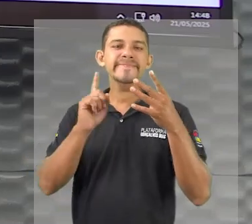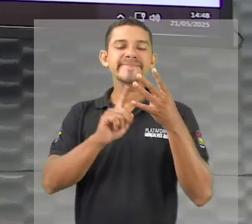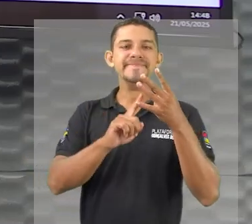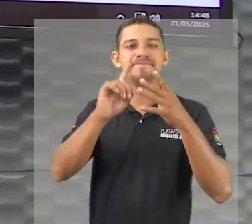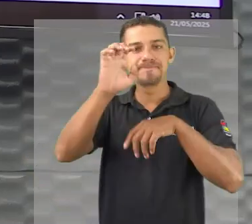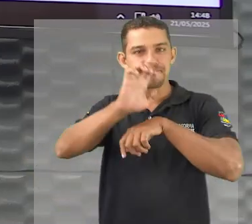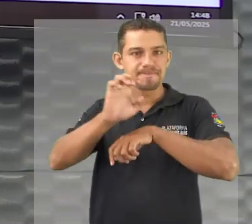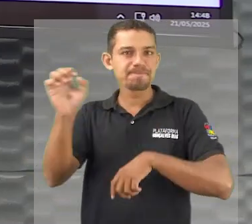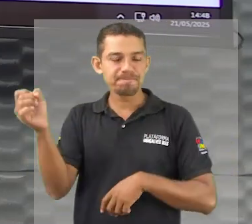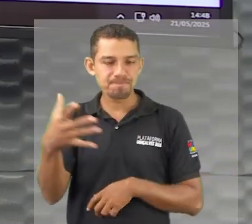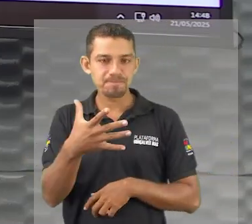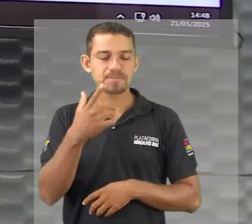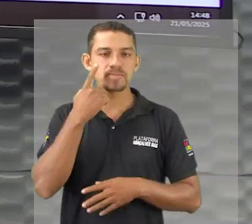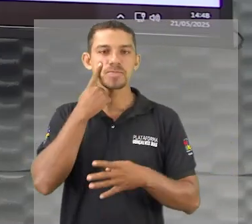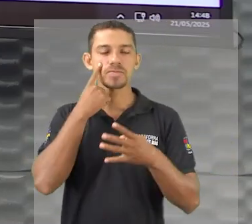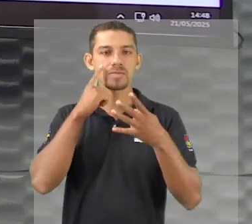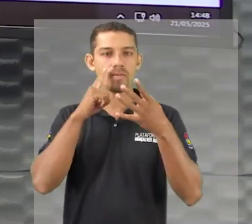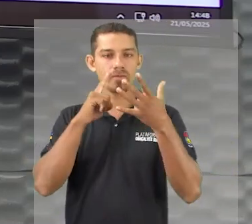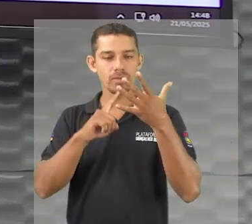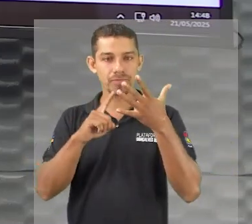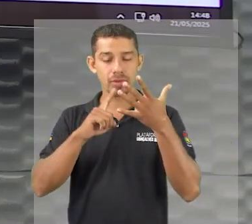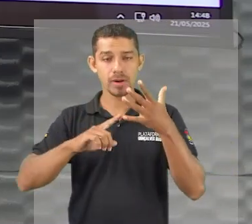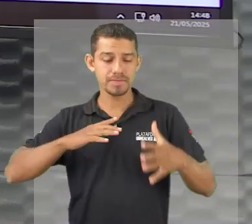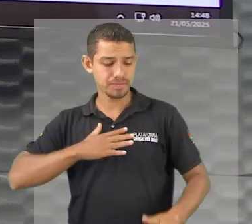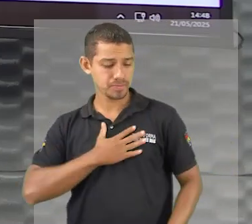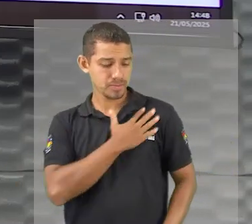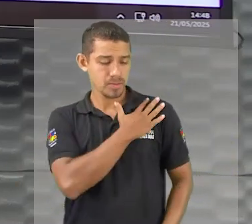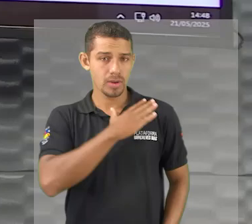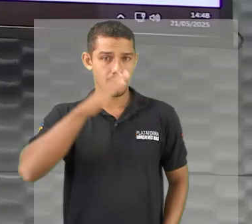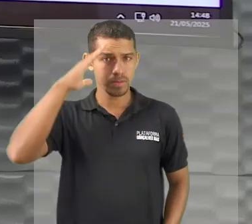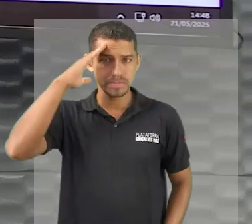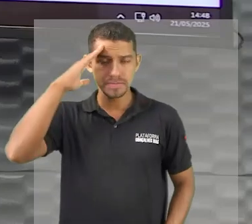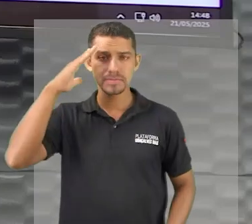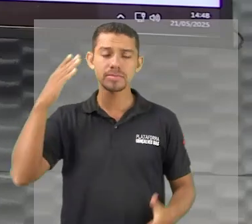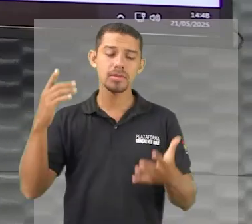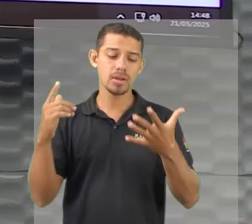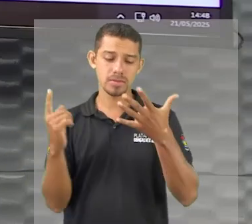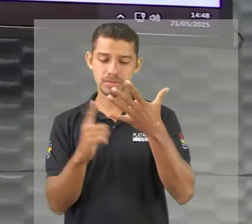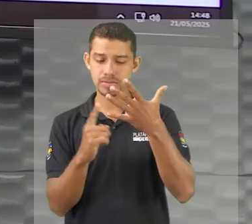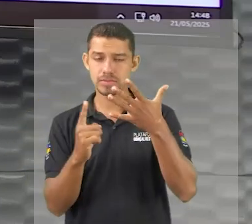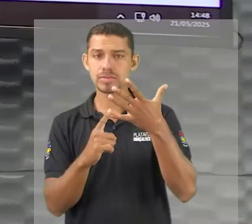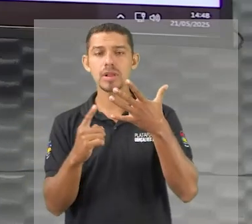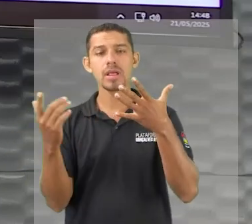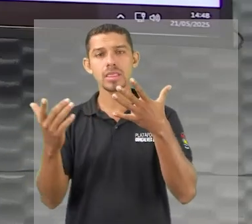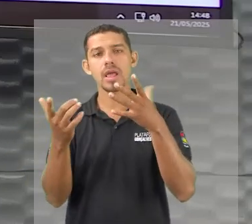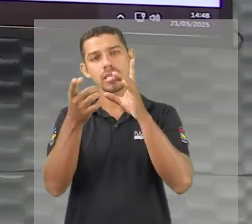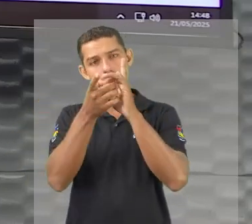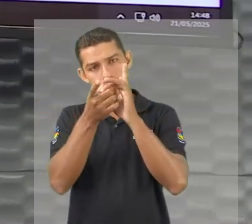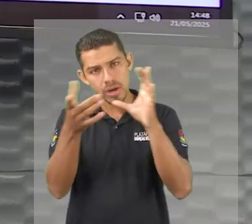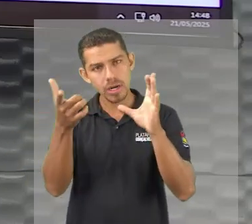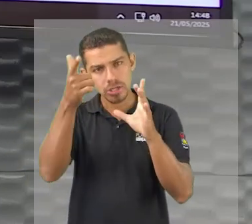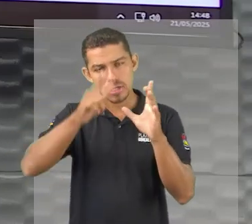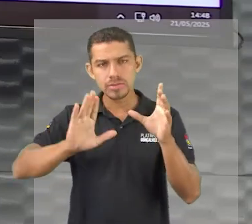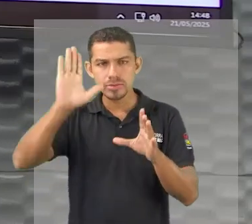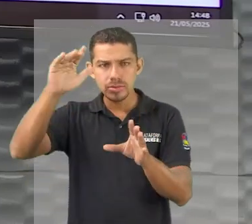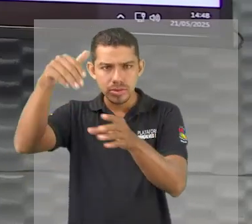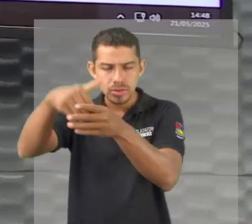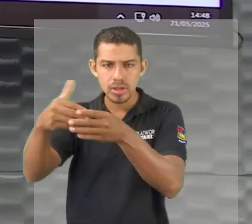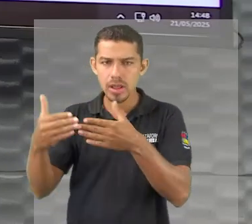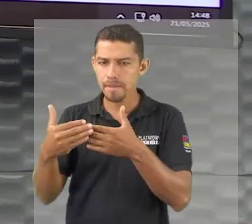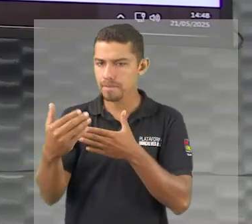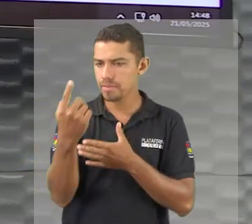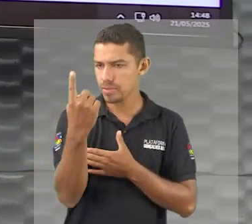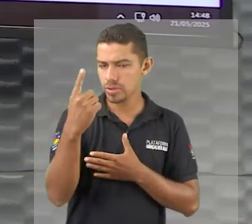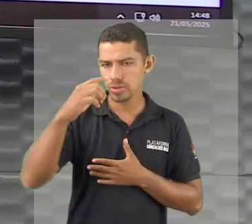Novo Varguista, pelo período da ditadura militar, até chegar no processo de redemocratização que se inicia a partir